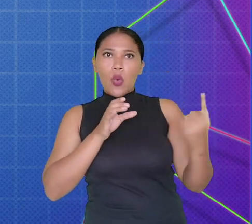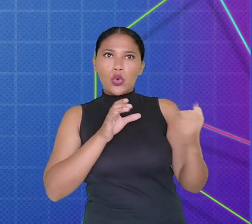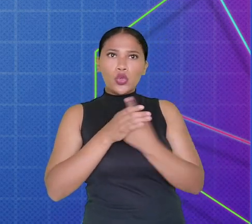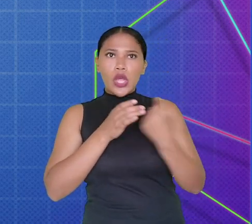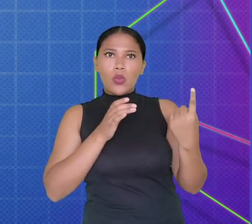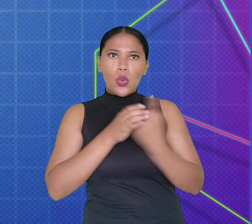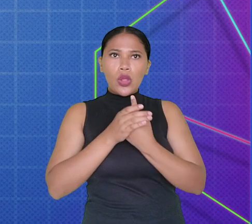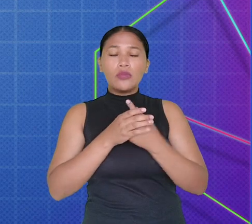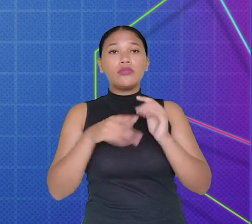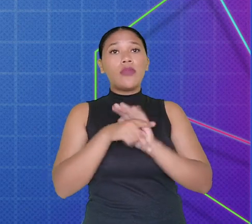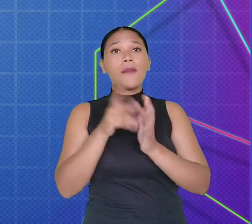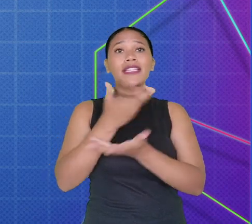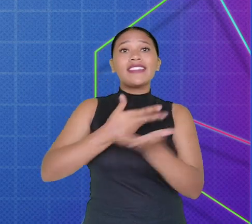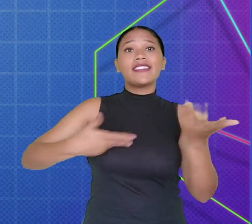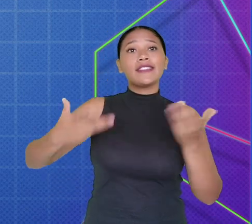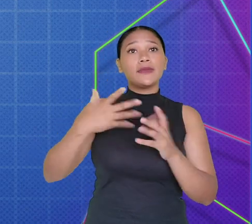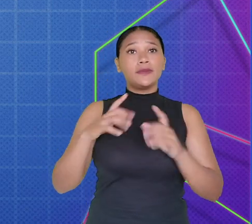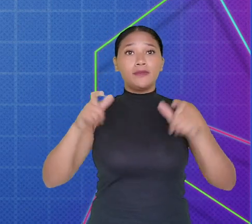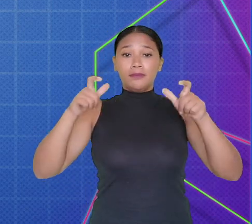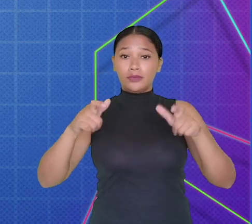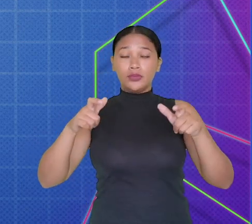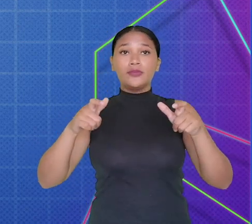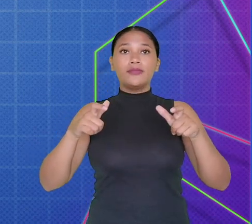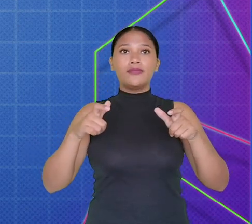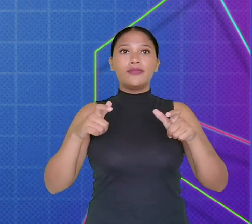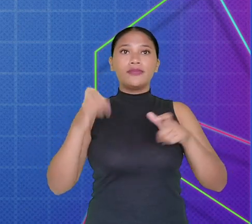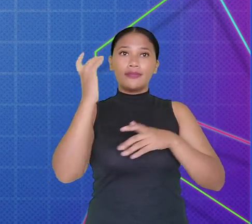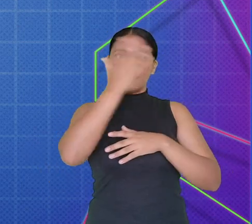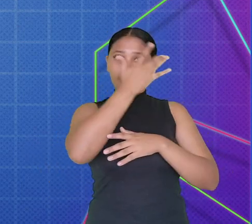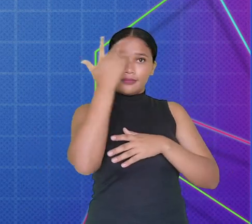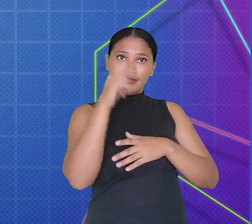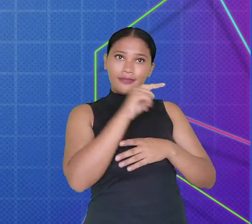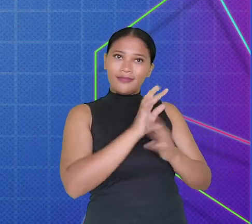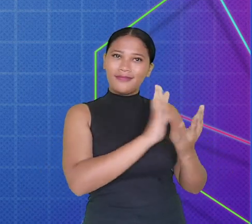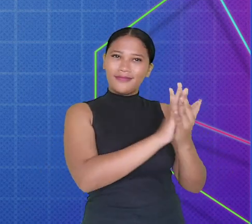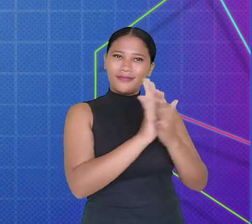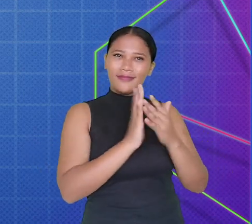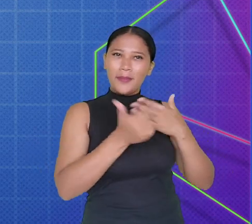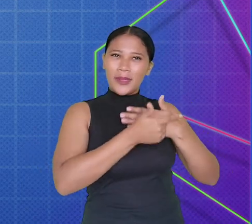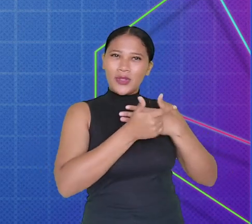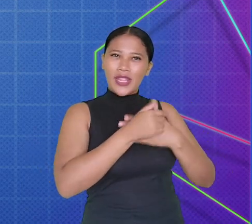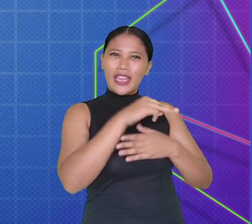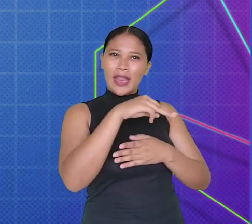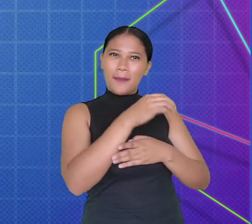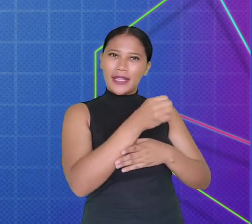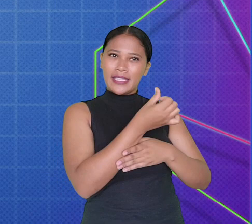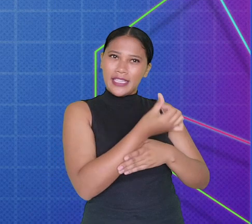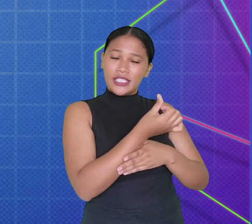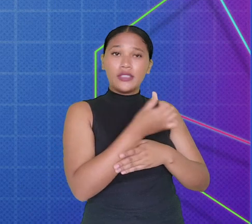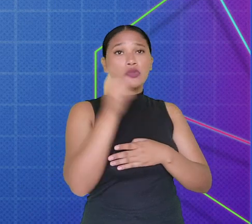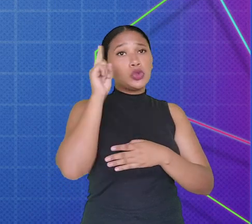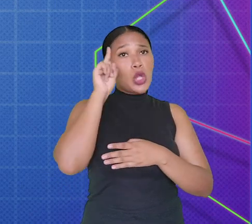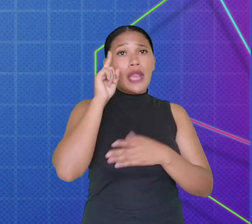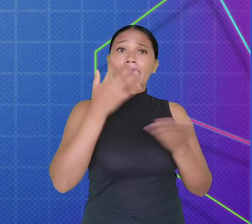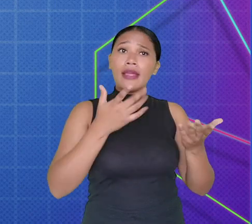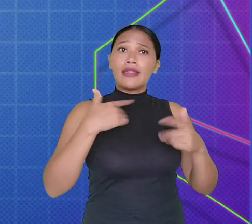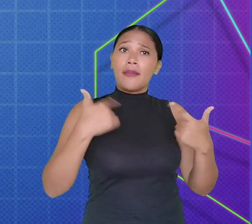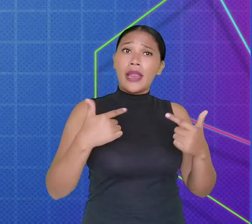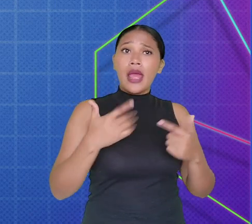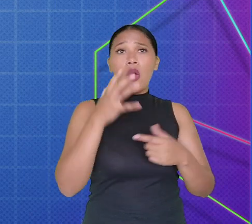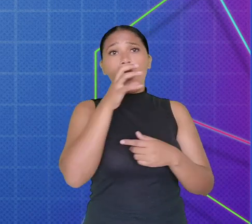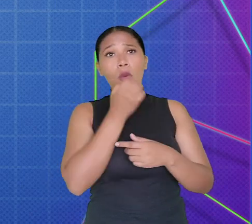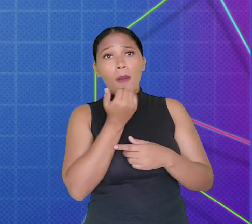agem de forma autônoma e interagem com o ambiente. Os personagens não jogáveis têm rotinas diárias que incluem coisas